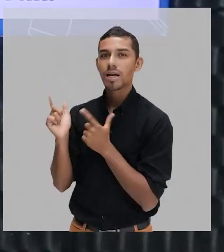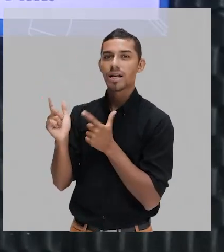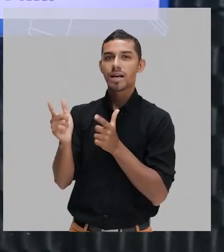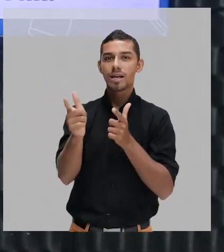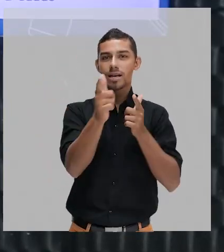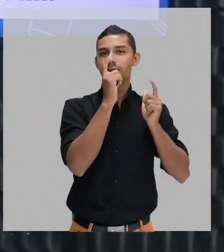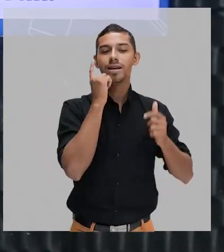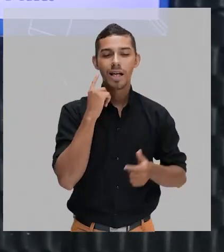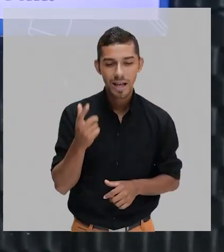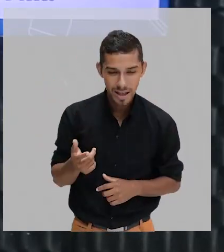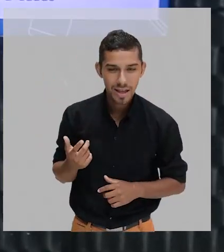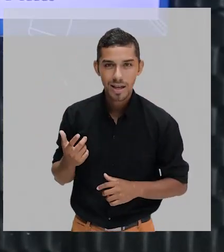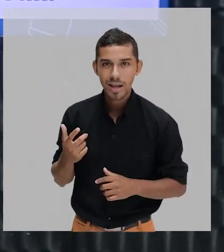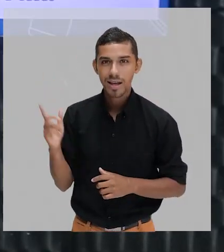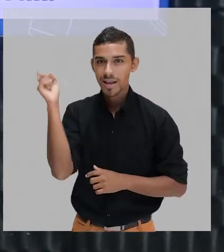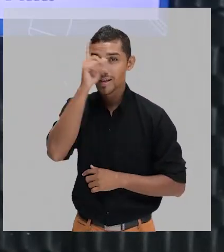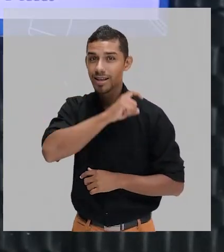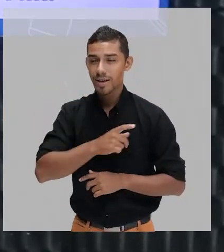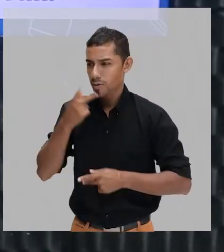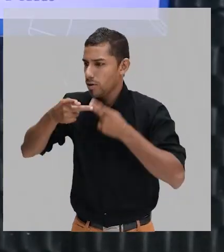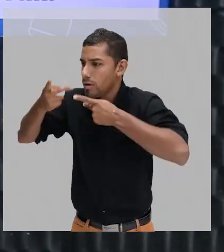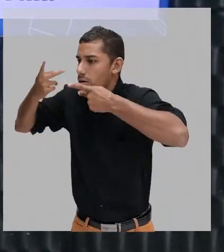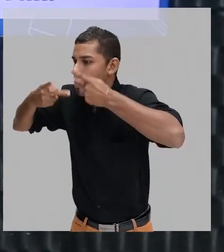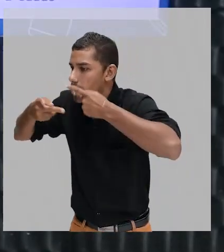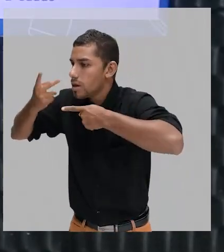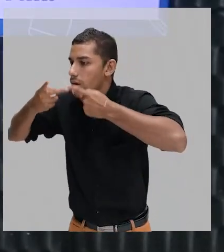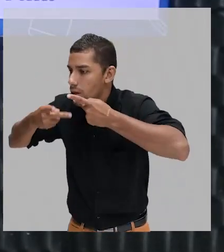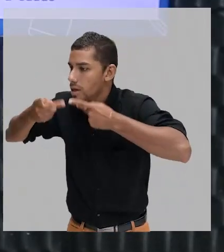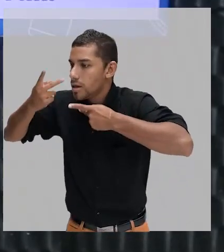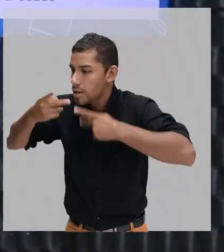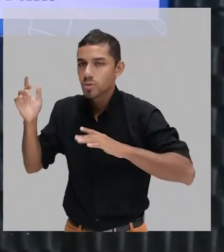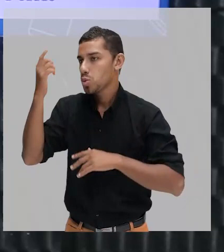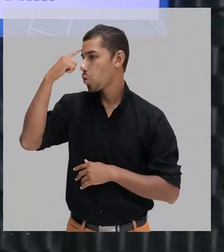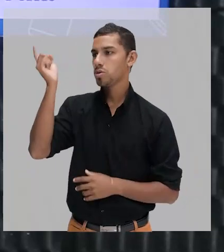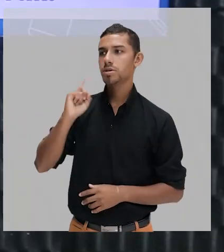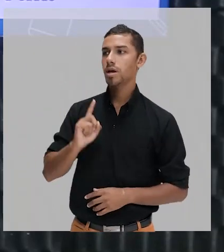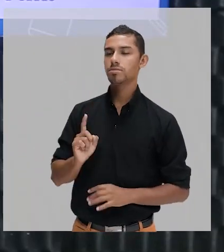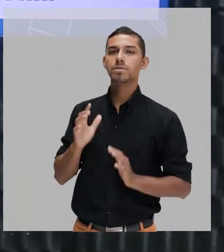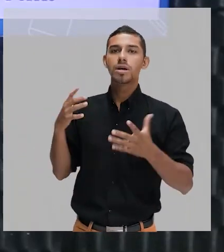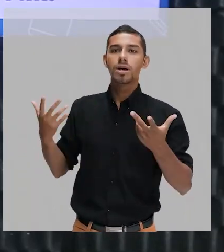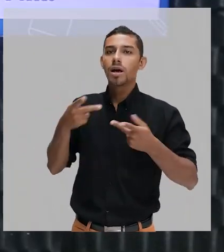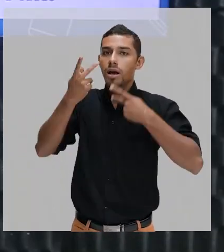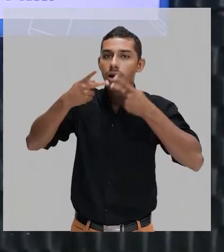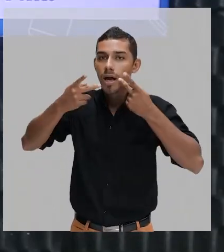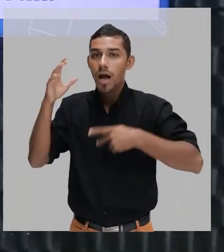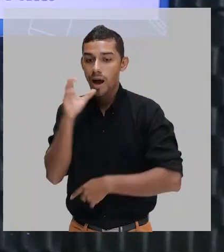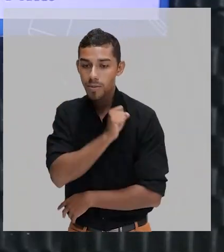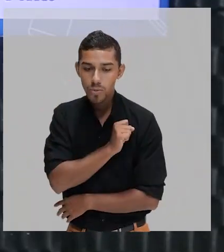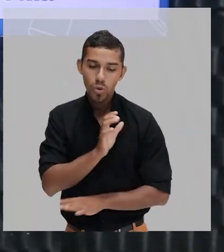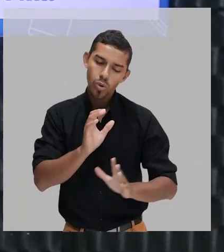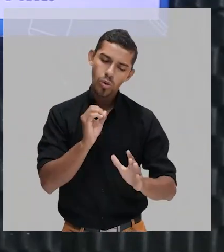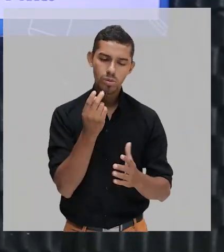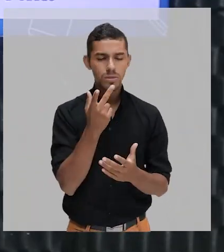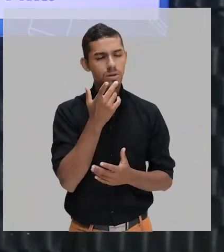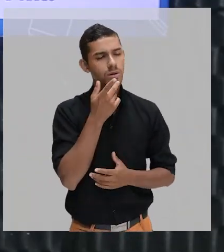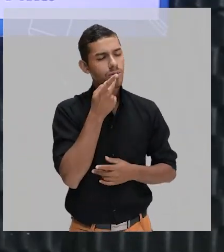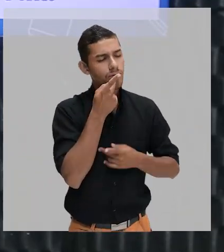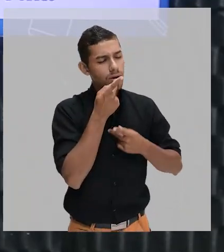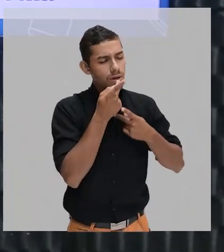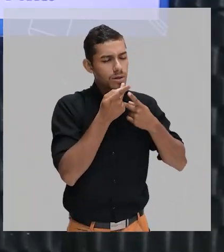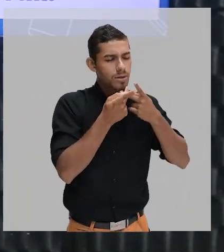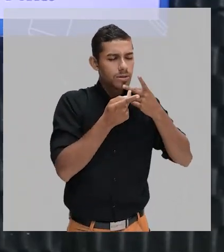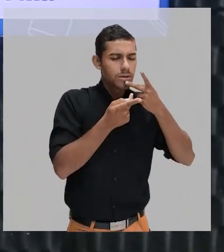vou dificultar a vida do meu intérprete. A pessoa fala, vai falando, engatando uma coisa na outra, não sabe o que está falando. Ou então algumas pessoas que falam,